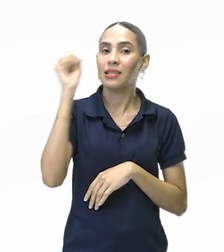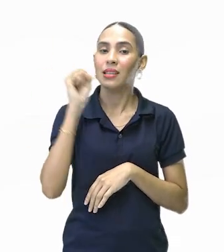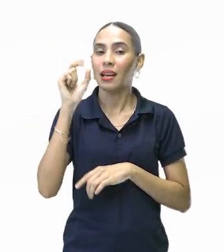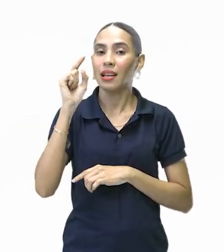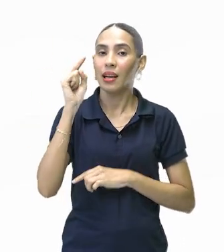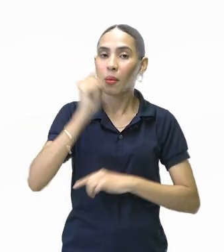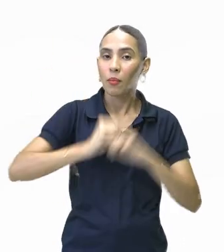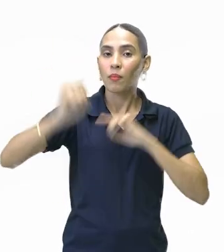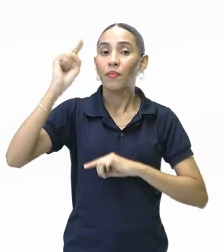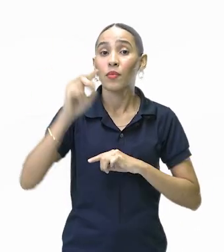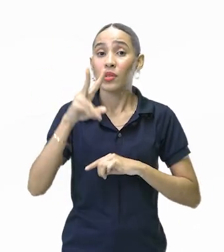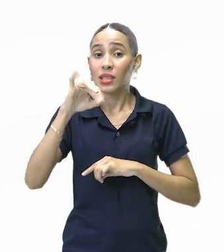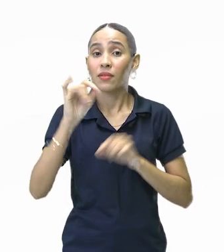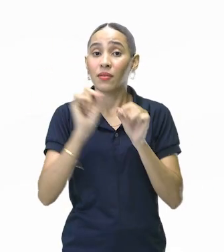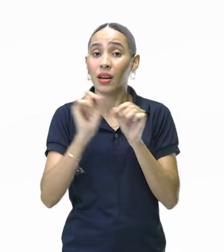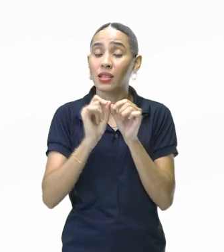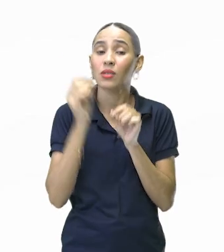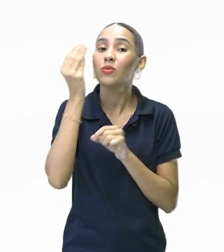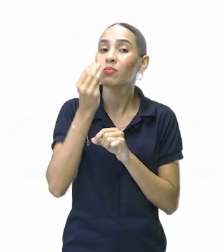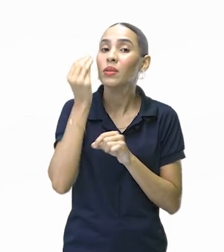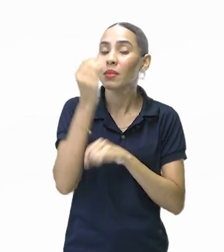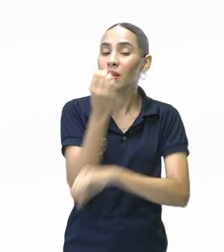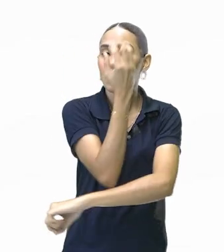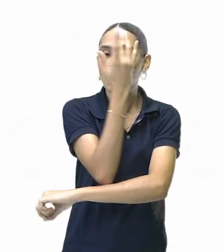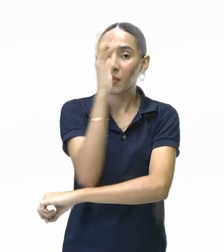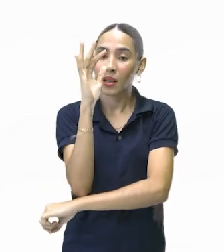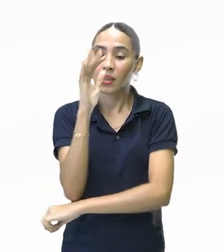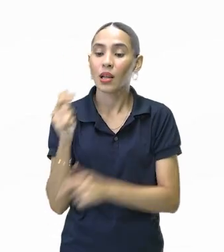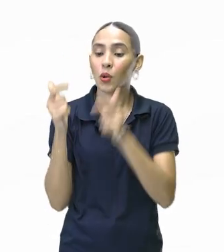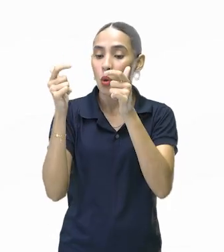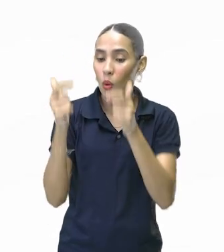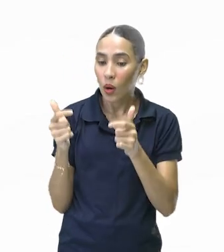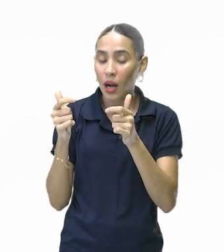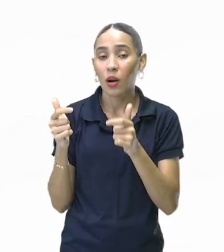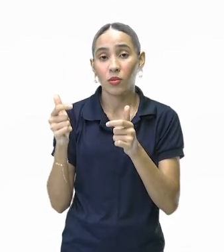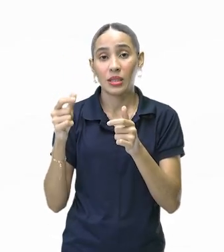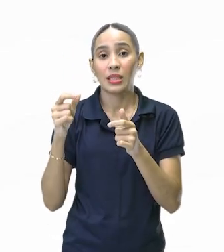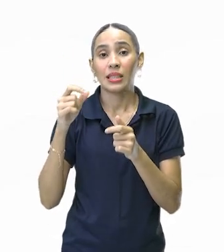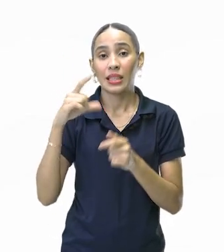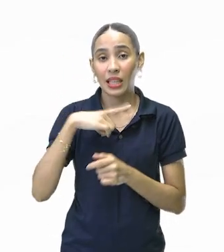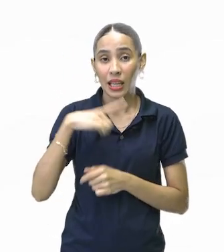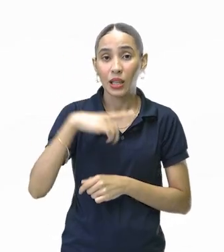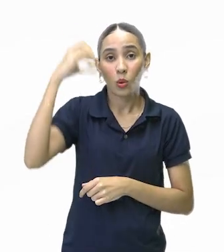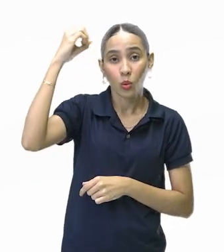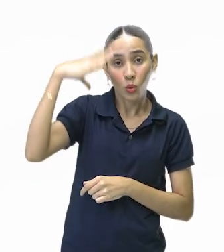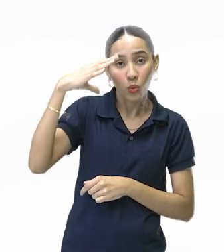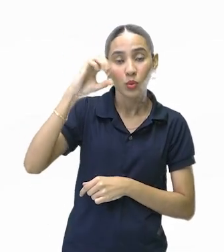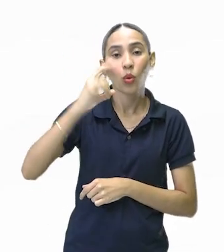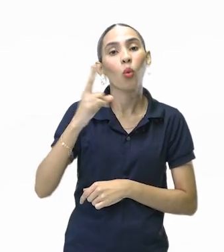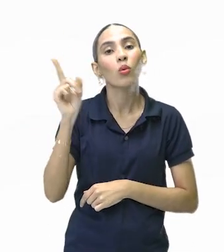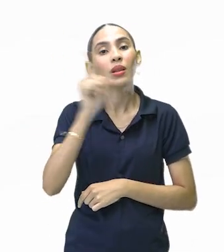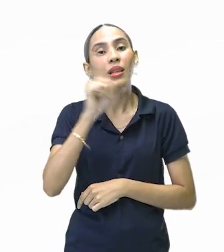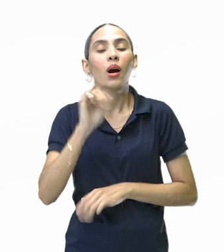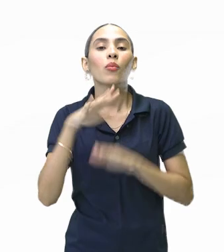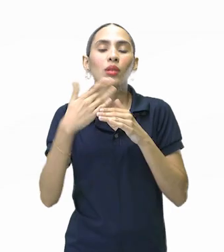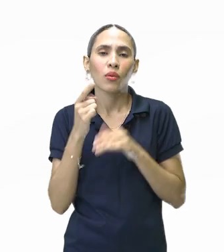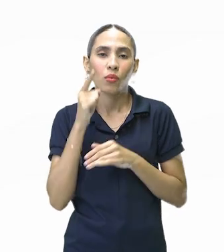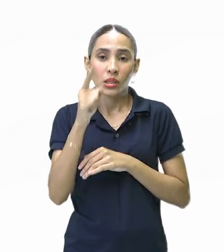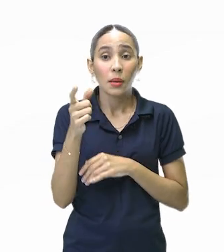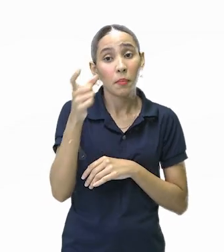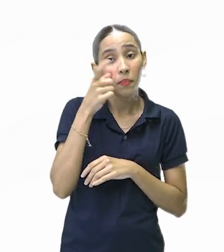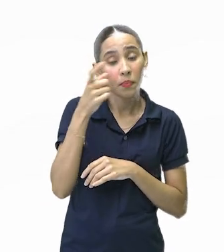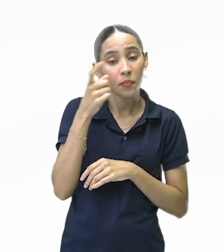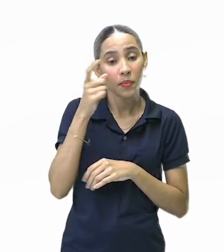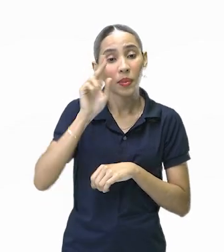crescimento. Você faz um experimento com plantas em ambiente com e sem luz. Então, você observou ali, né, um